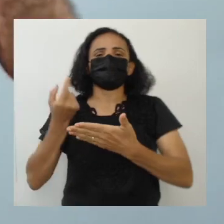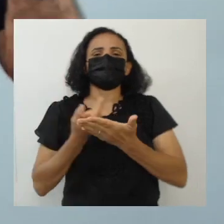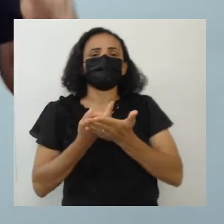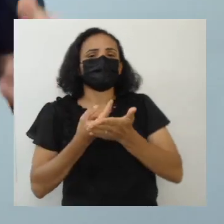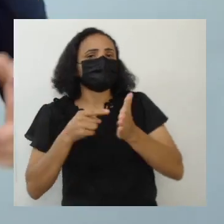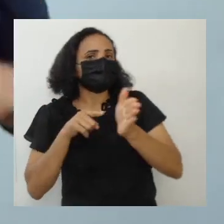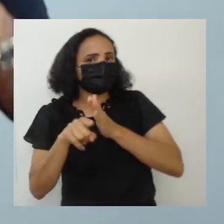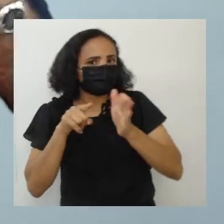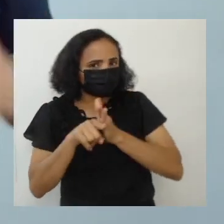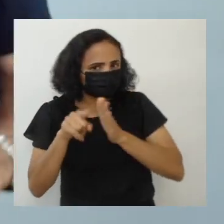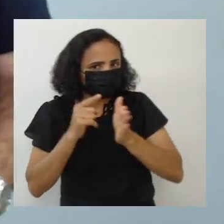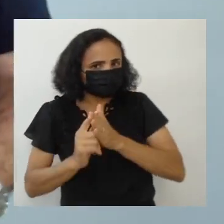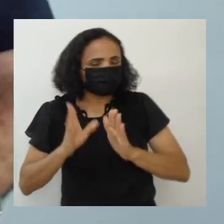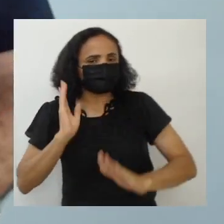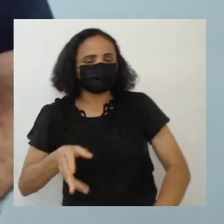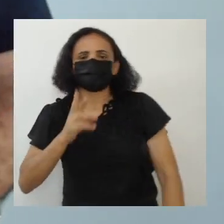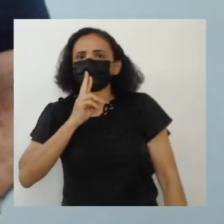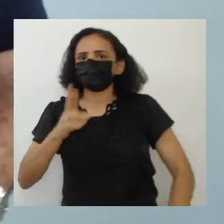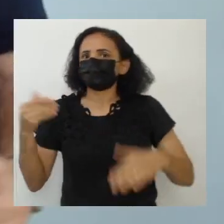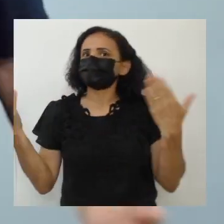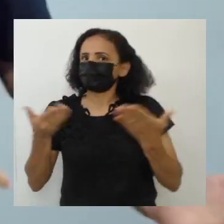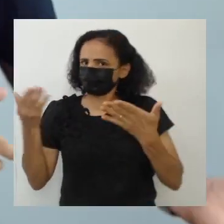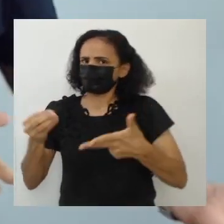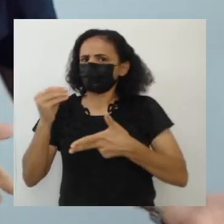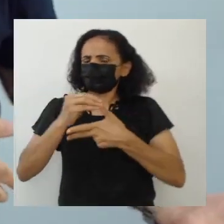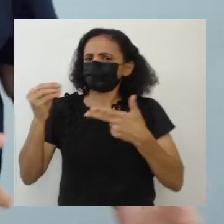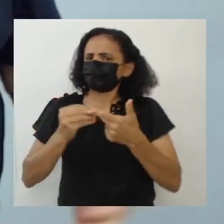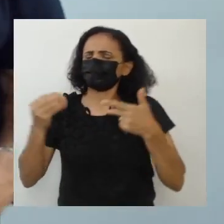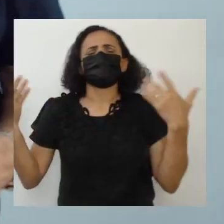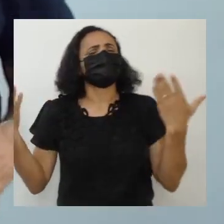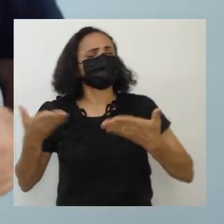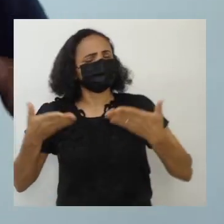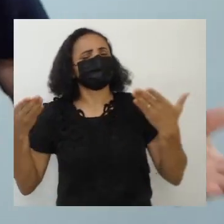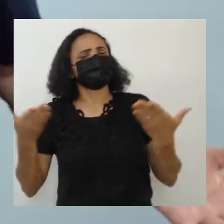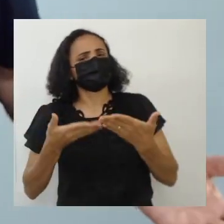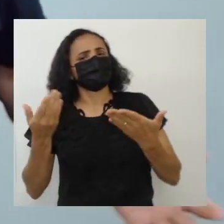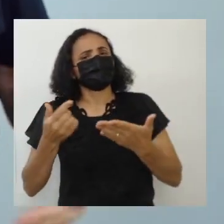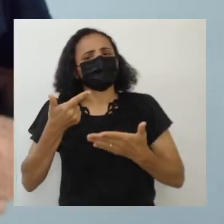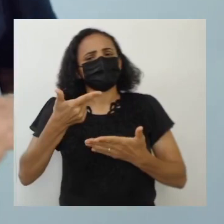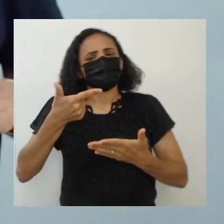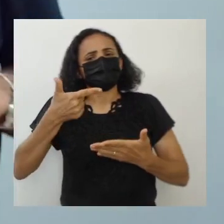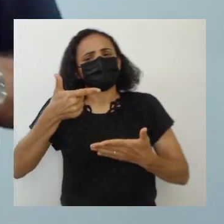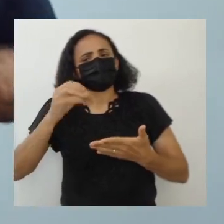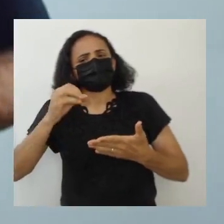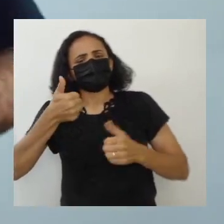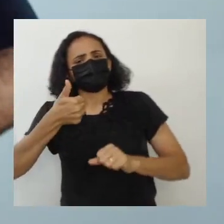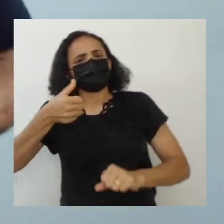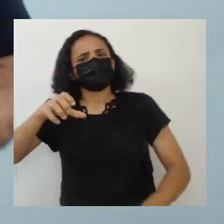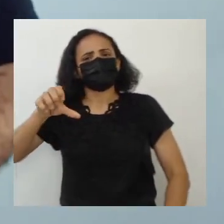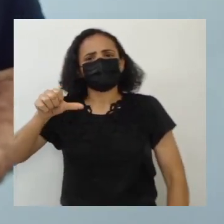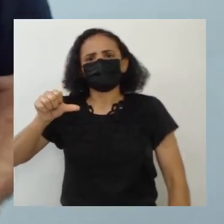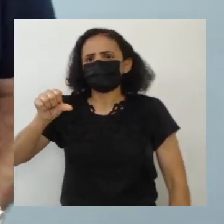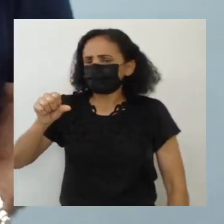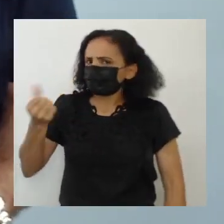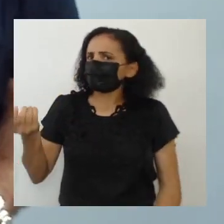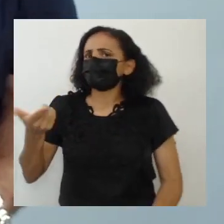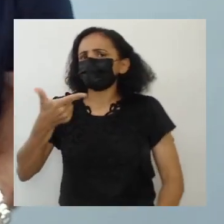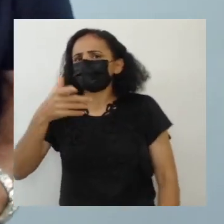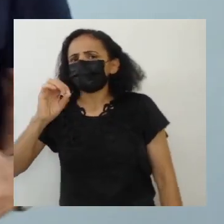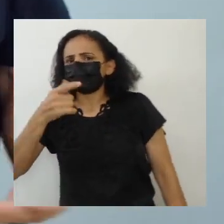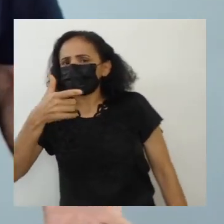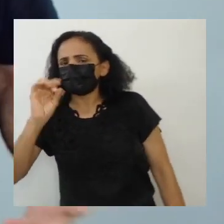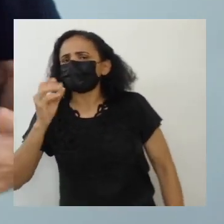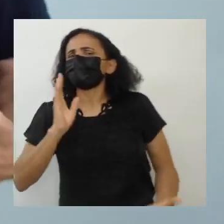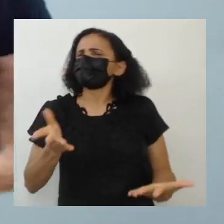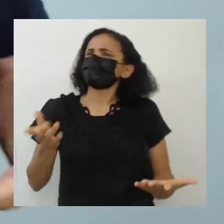resolvendo já foram de Enems anteriores e bem recentes, né? 2019, 2020, e que